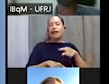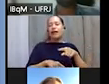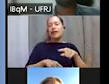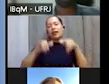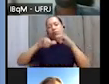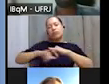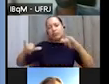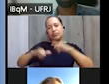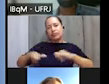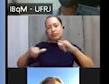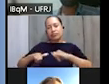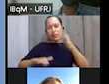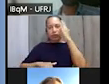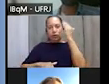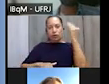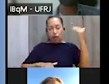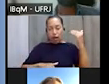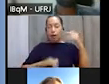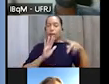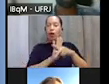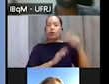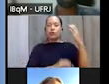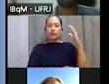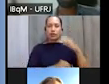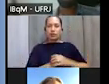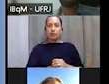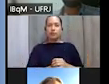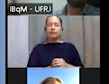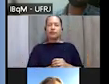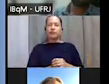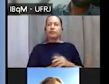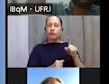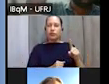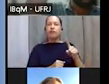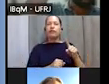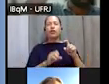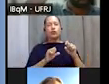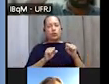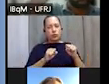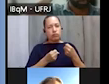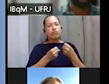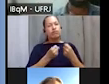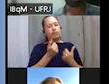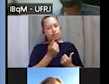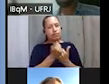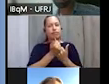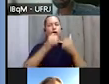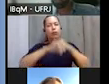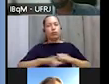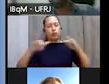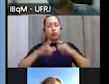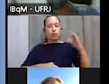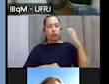da popularização da ciência. Então, há um reforço da divulgação científica que identifica